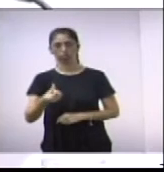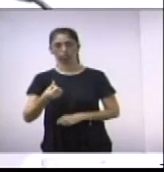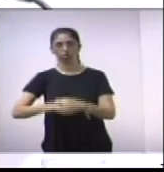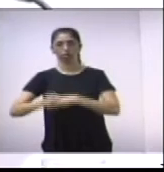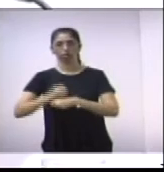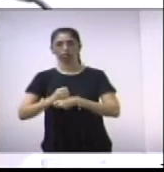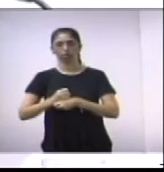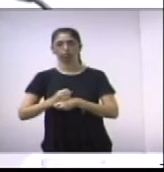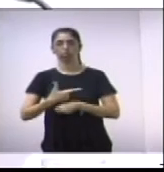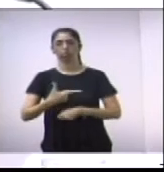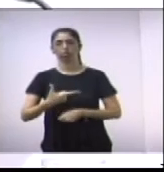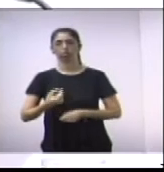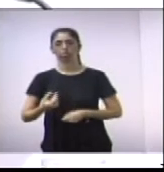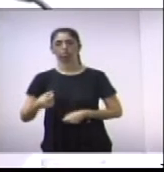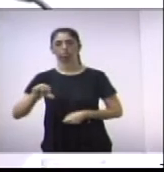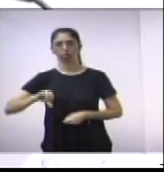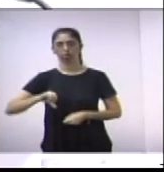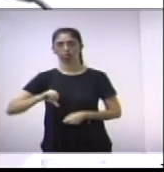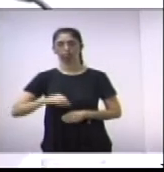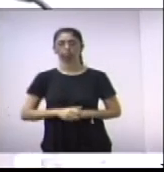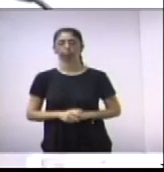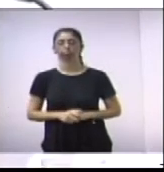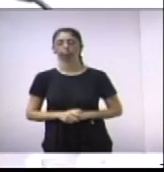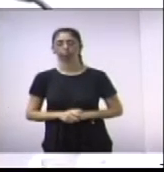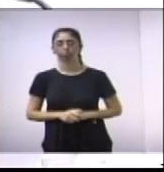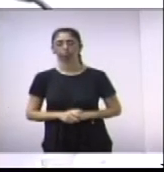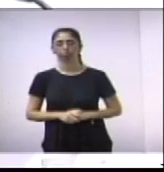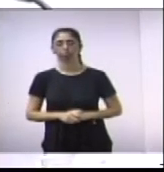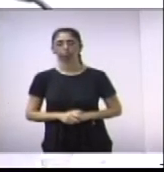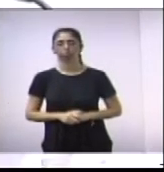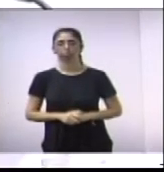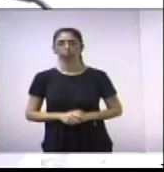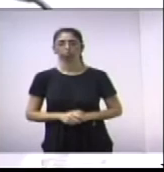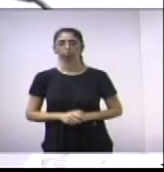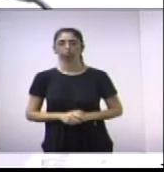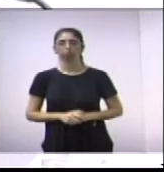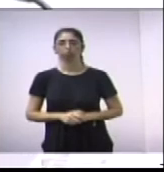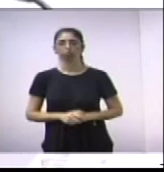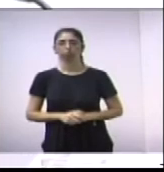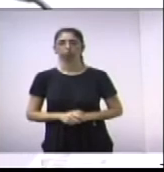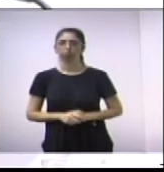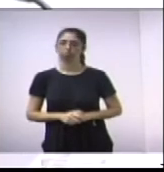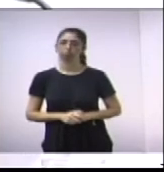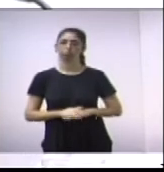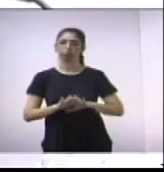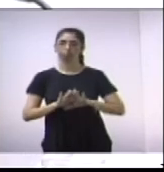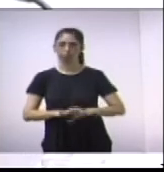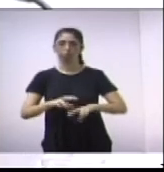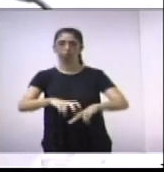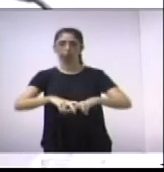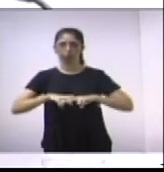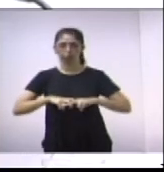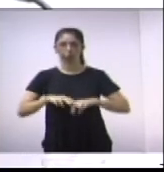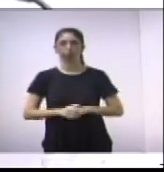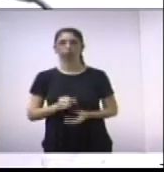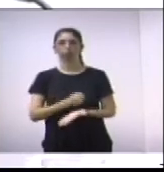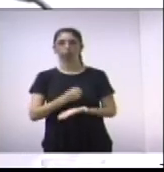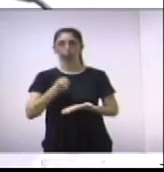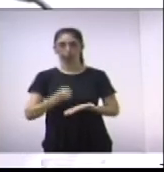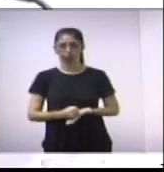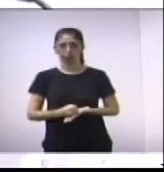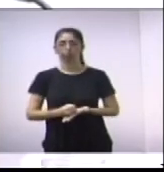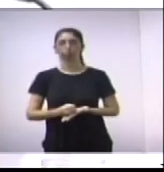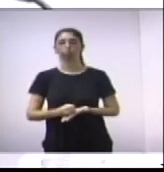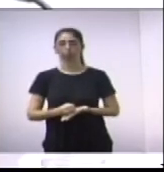21-076-2009 e a RC, requisição de compra sob número 250-2009. 111. Desta feita, tanto o contrato efetivado